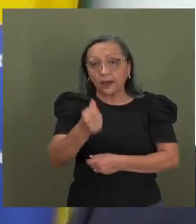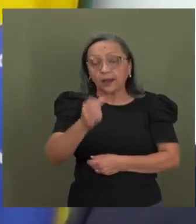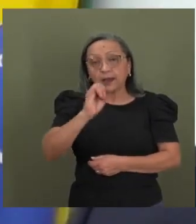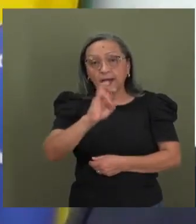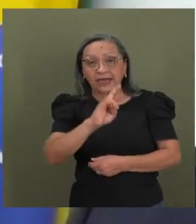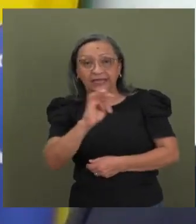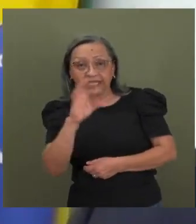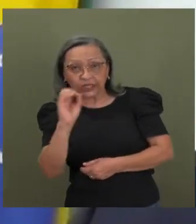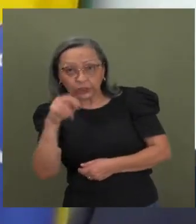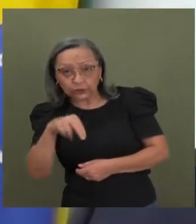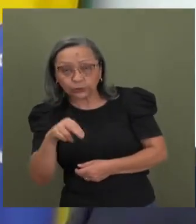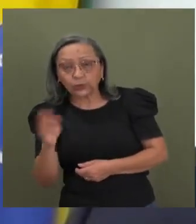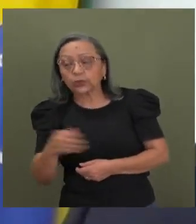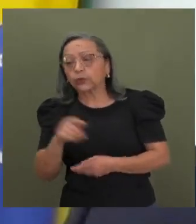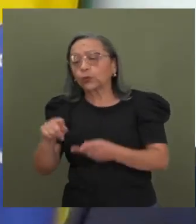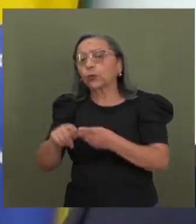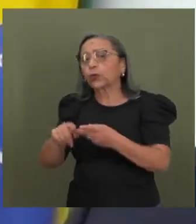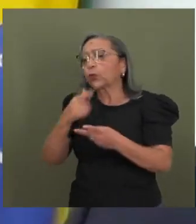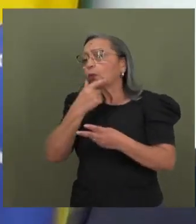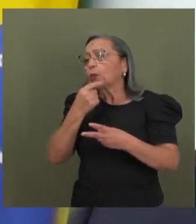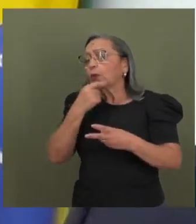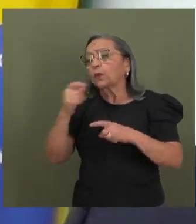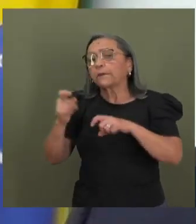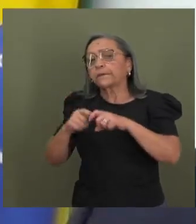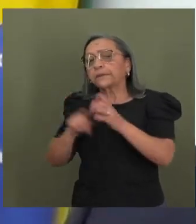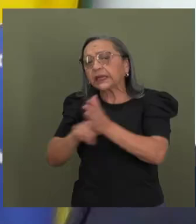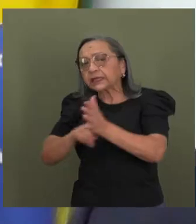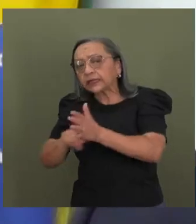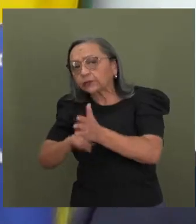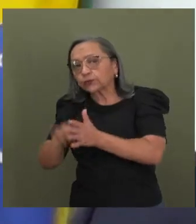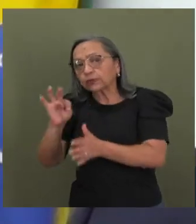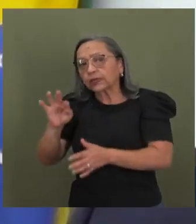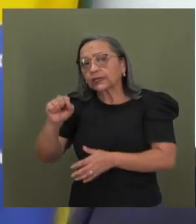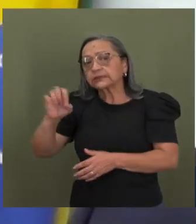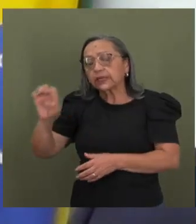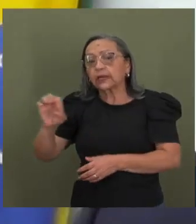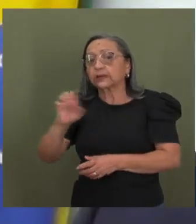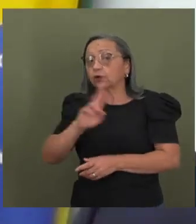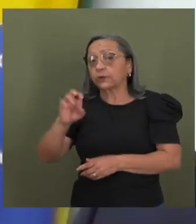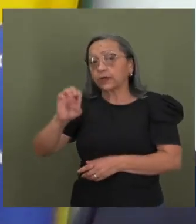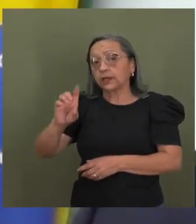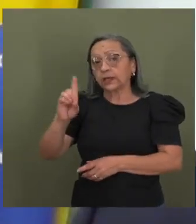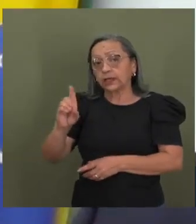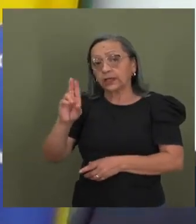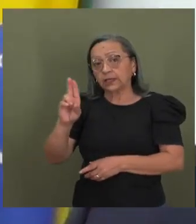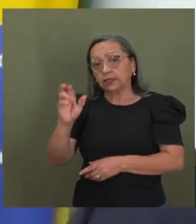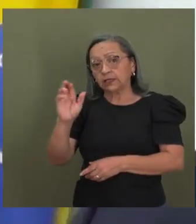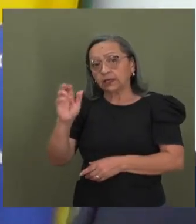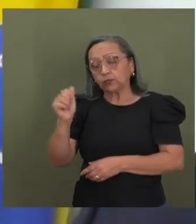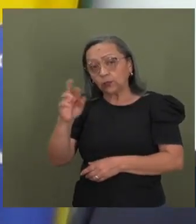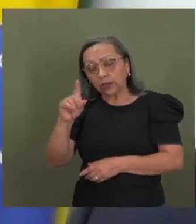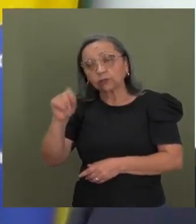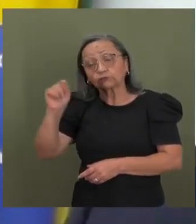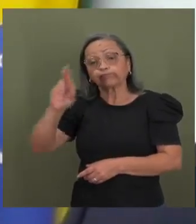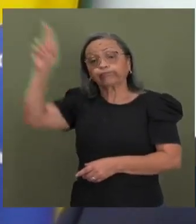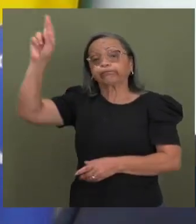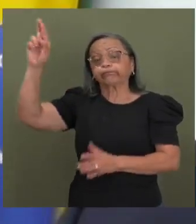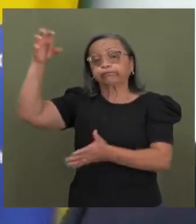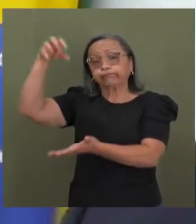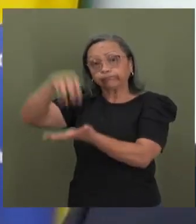do TSE, Eduardo Tagliaferro, responsável pelo órgão especial de